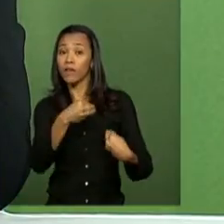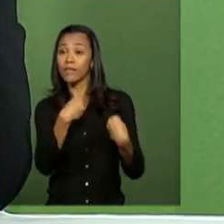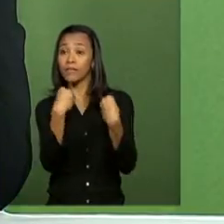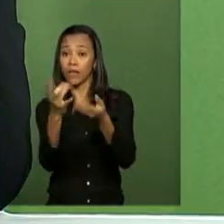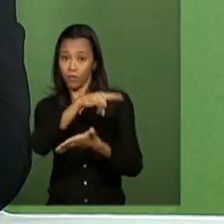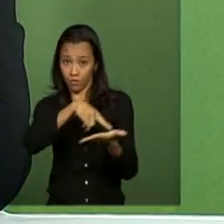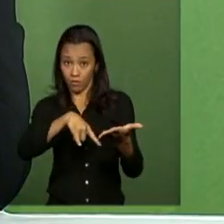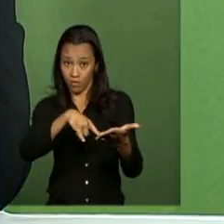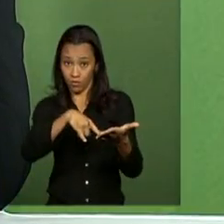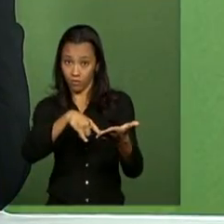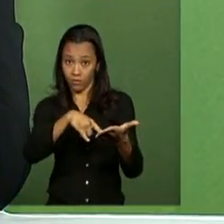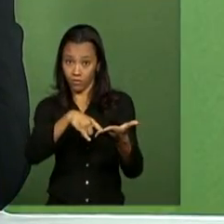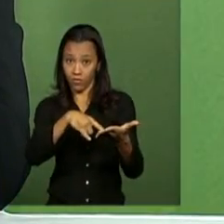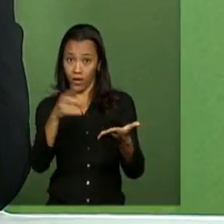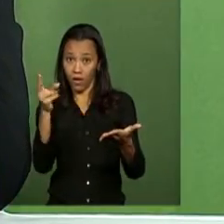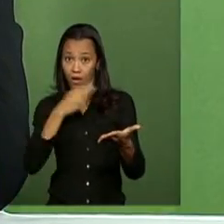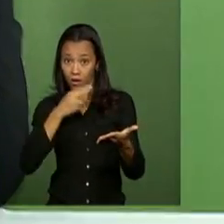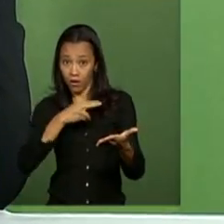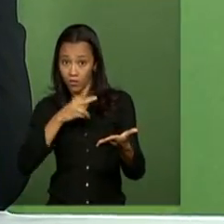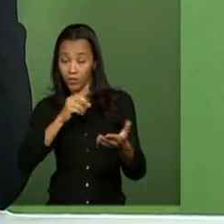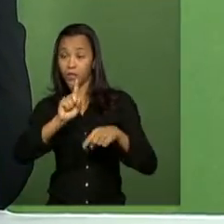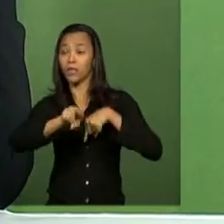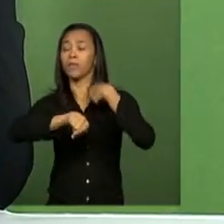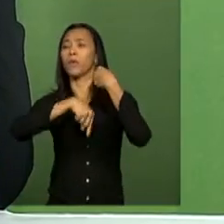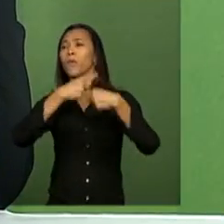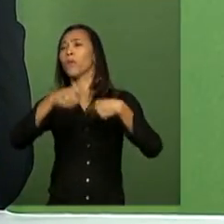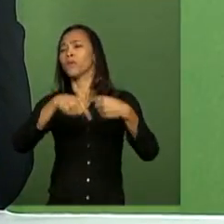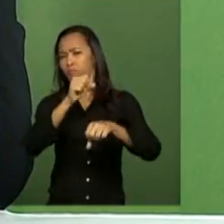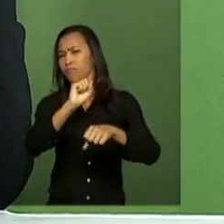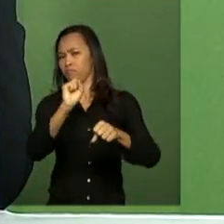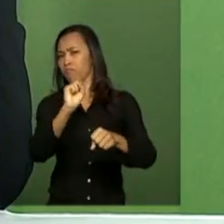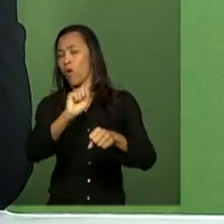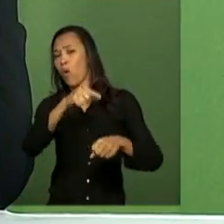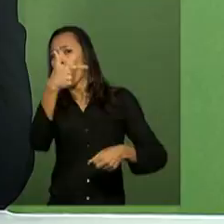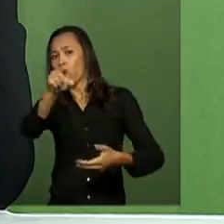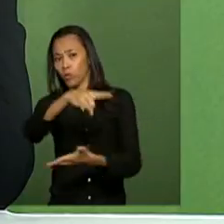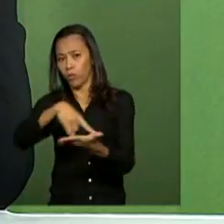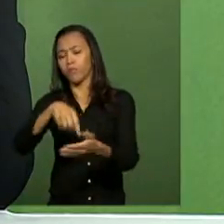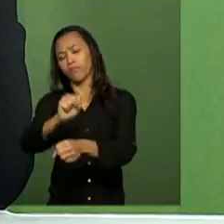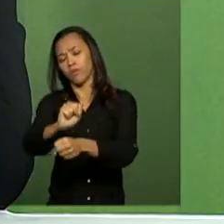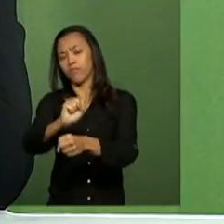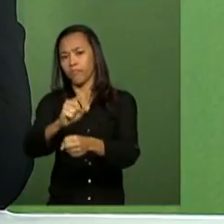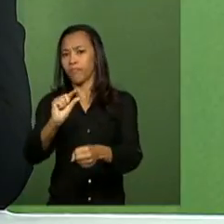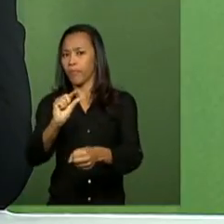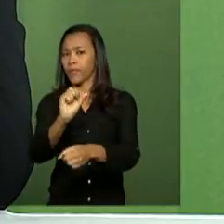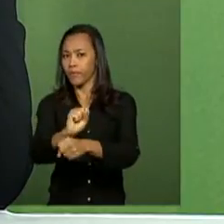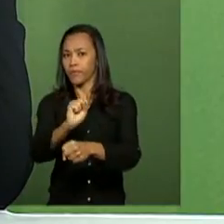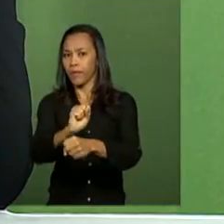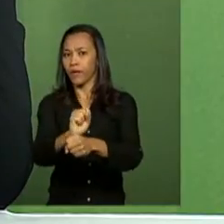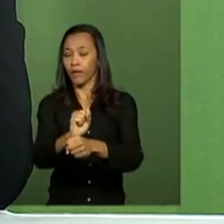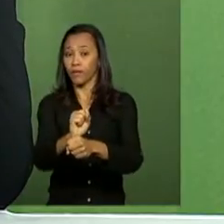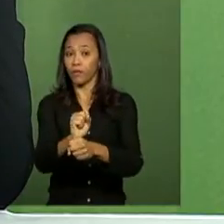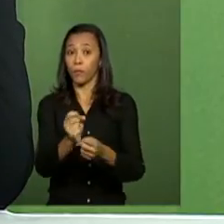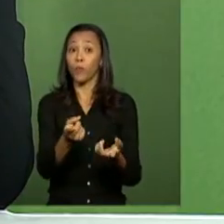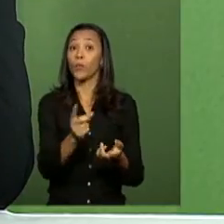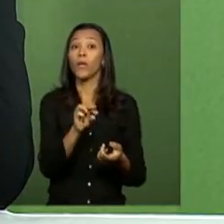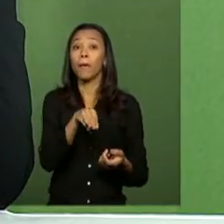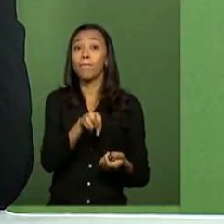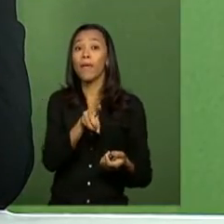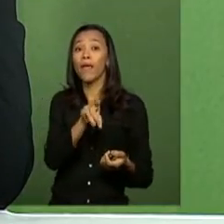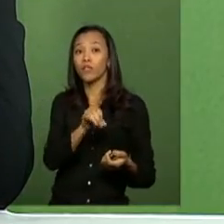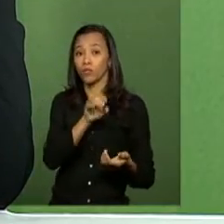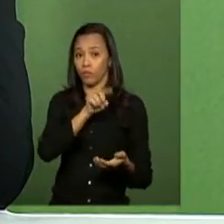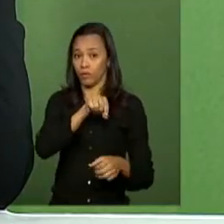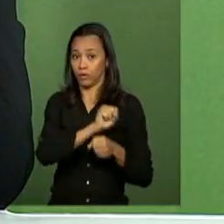e que você vai entregar no médio prazo não tem longo prazo no processo o que é médio